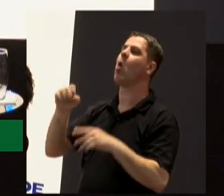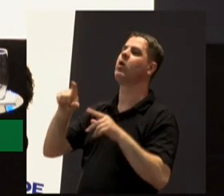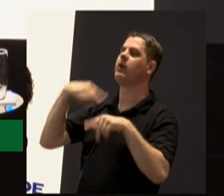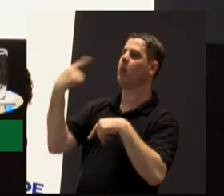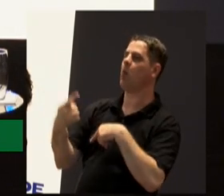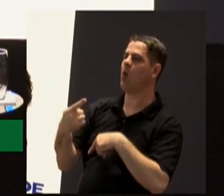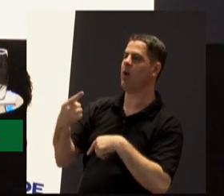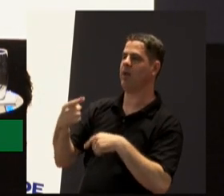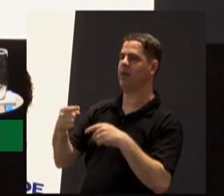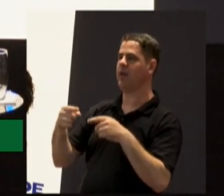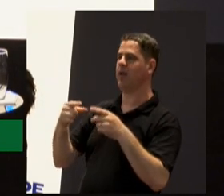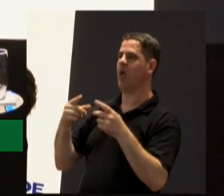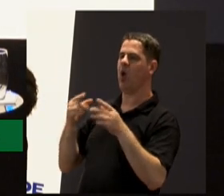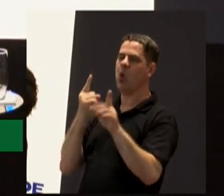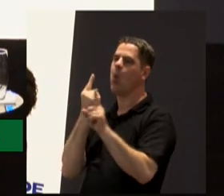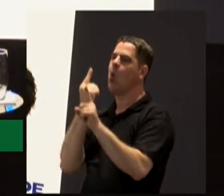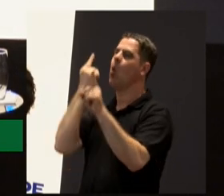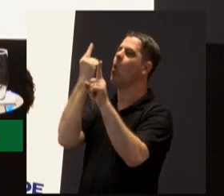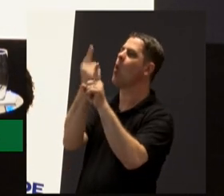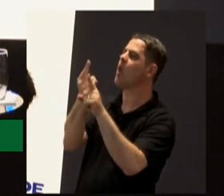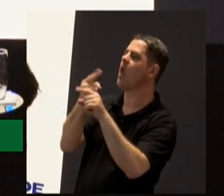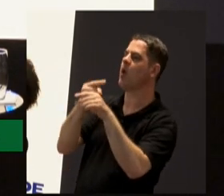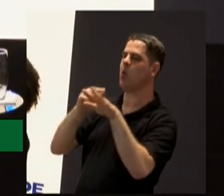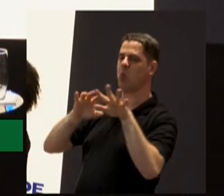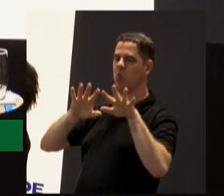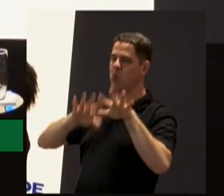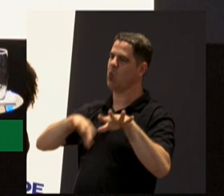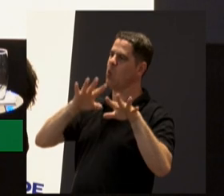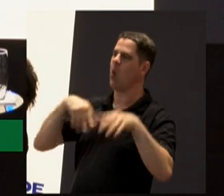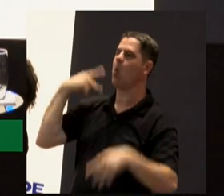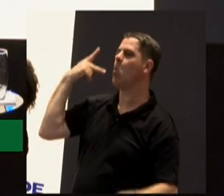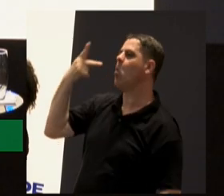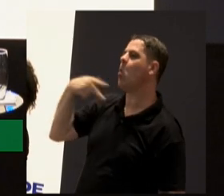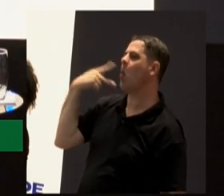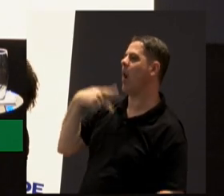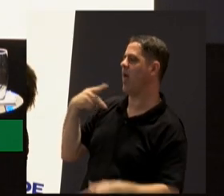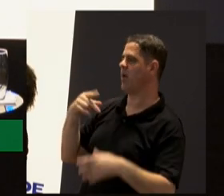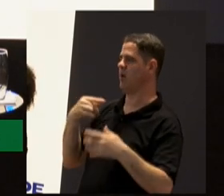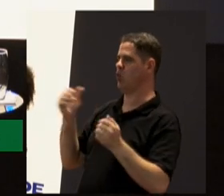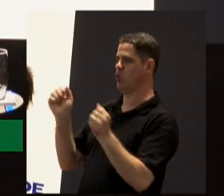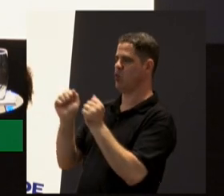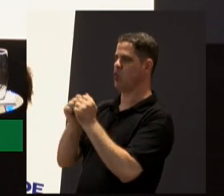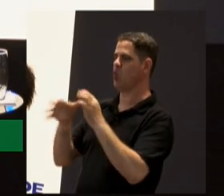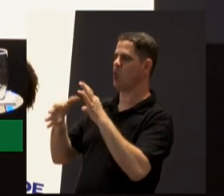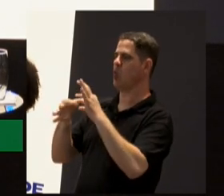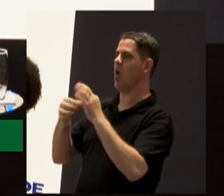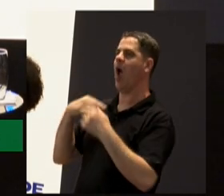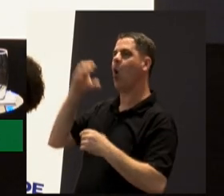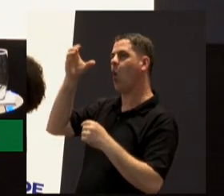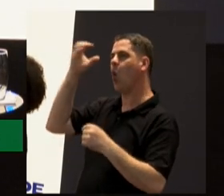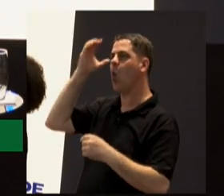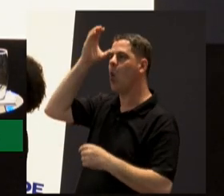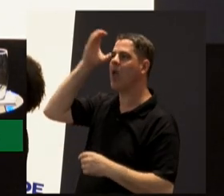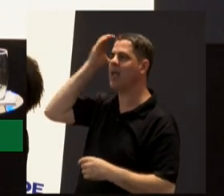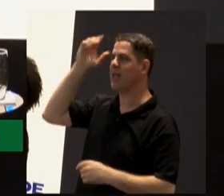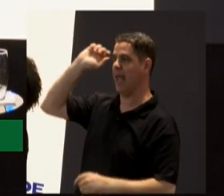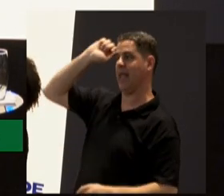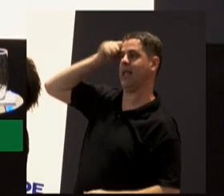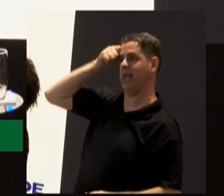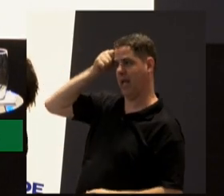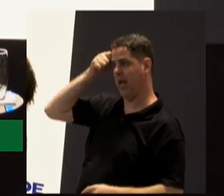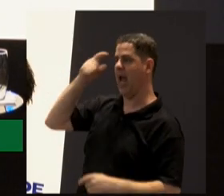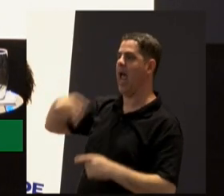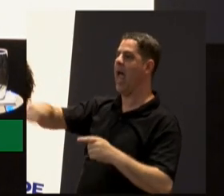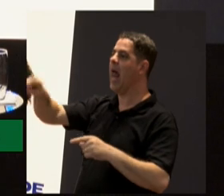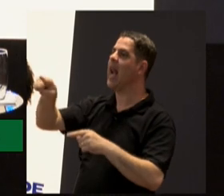85, e nos conhecemos no processo político do União Consciência Negra, ela mais adiante do Núcleo